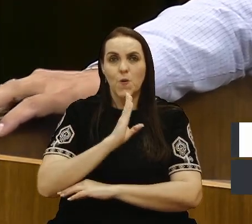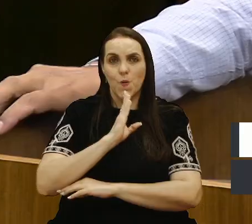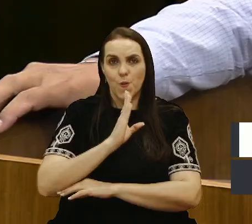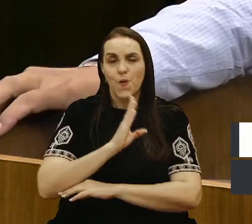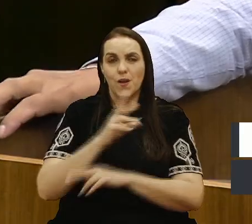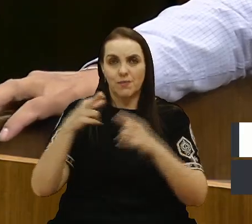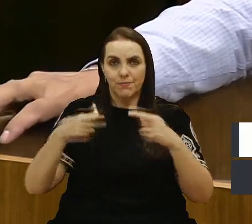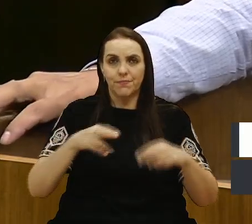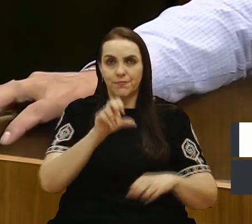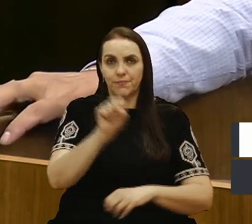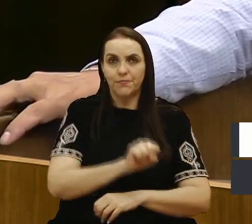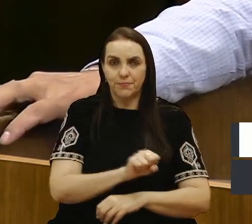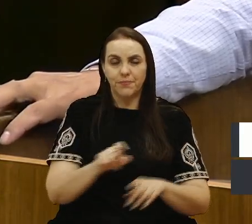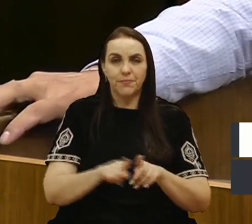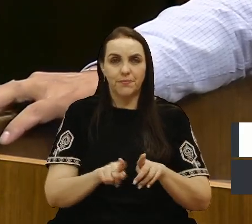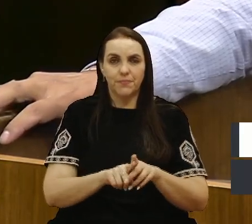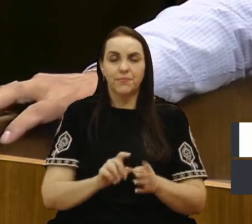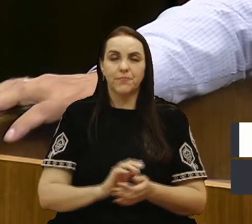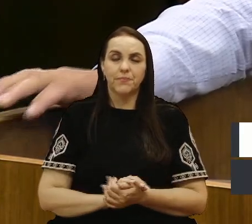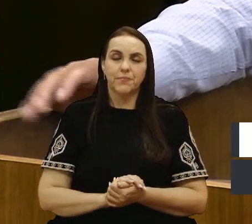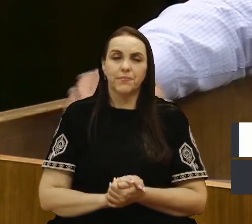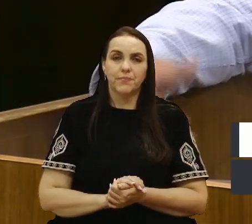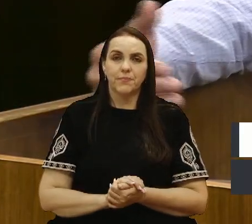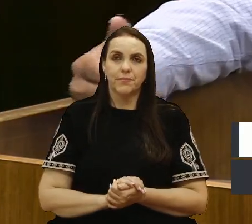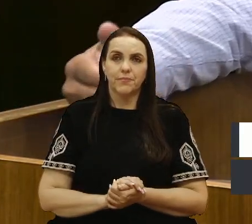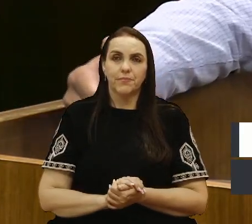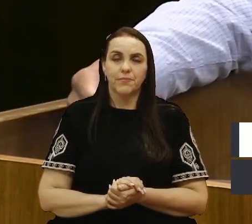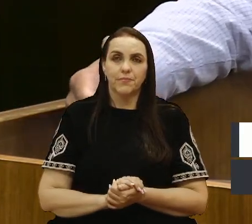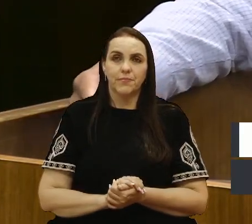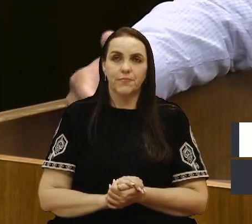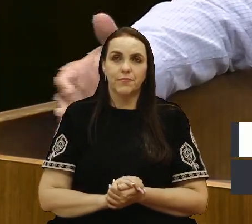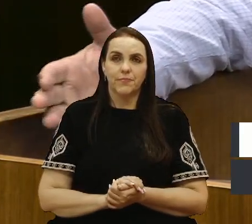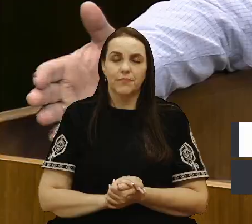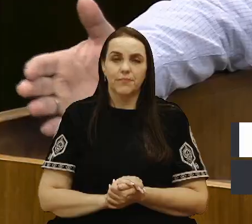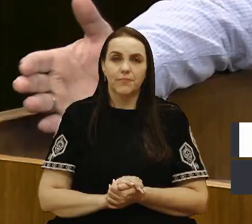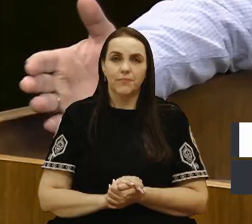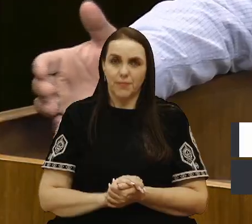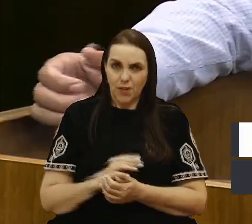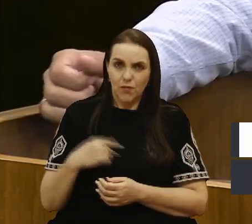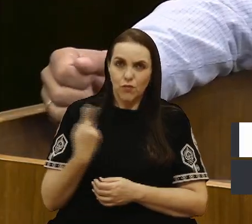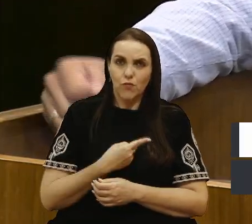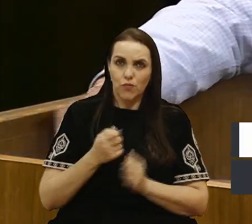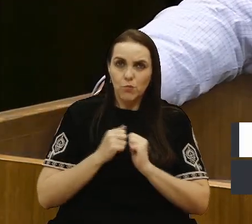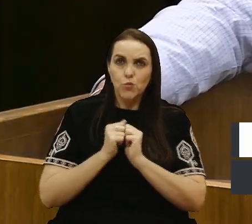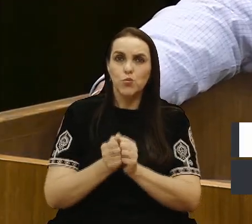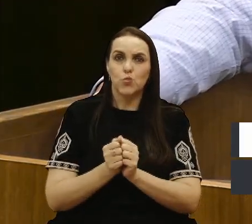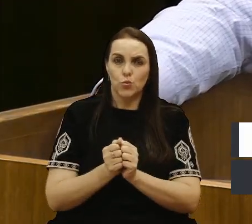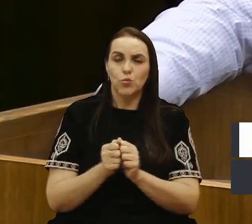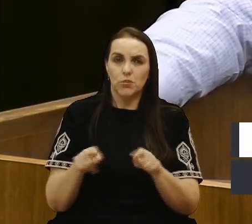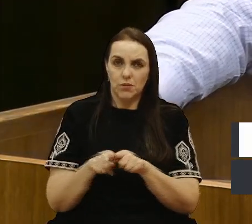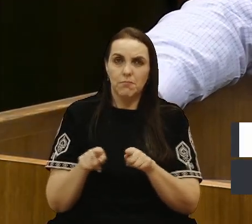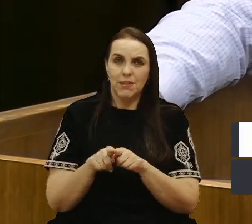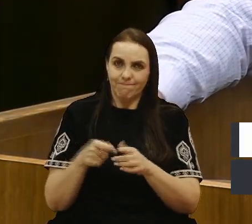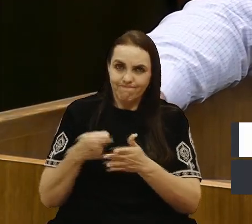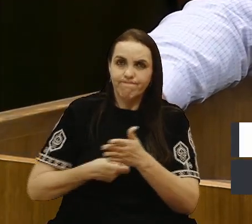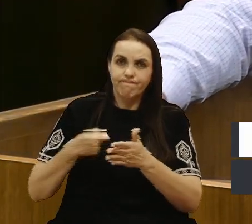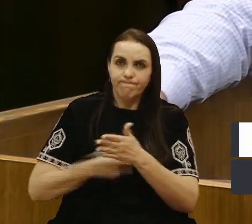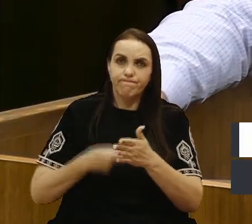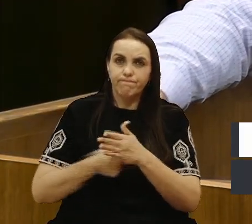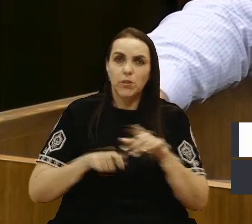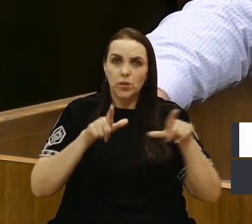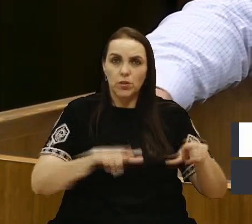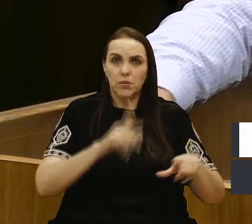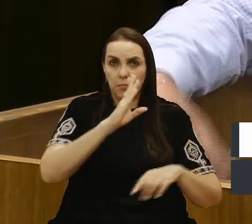sul também ali, a gente vamos com certeza juntos levar o quartel dos bombeiros para a Zona Sul,